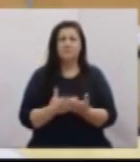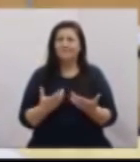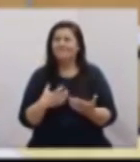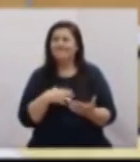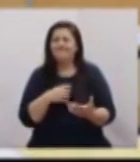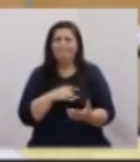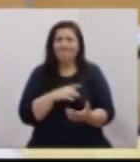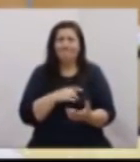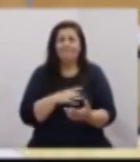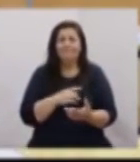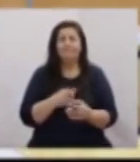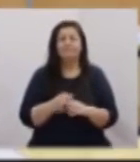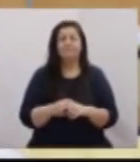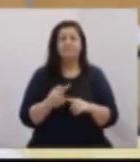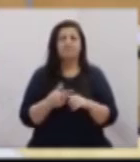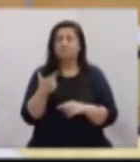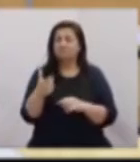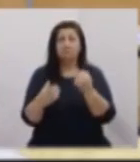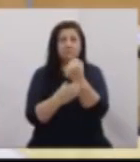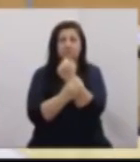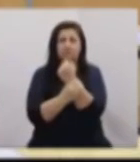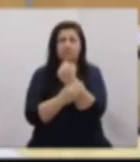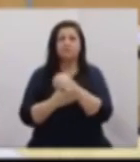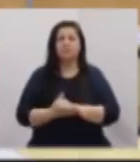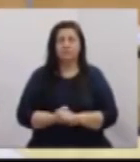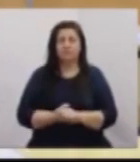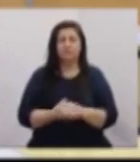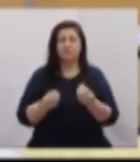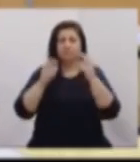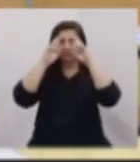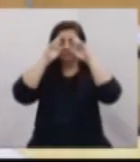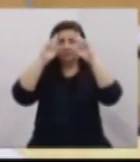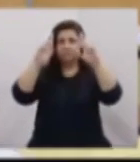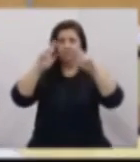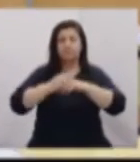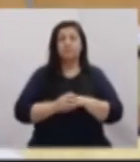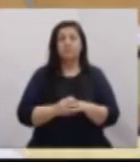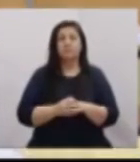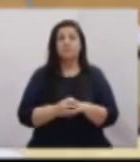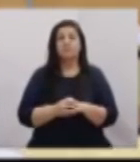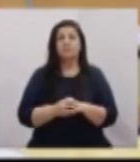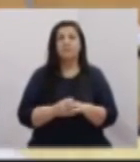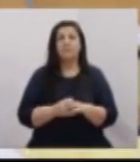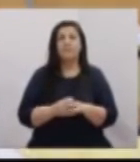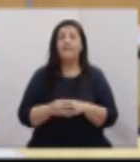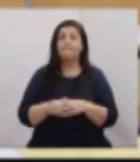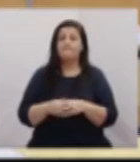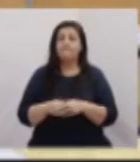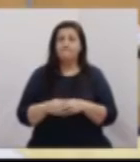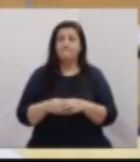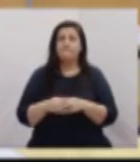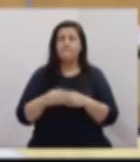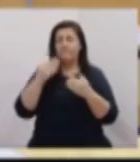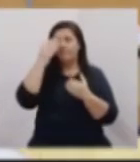de insegurança aos habitantes da região. Assim sendo, muito respeitosamente recorremos à compreensão e aos préstimos dessa